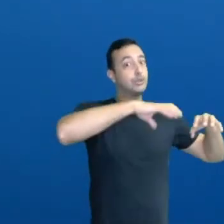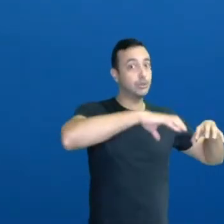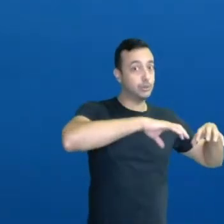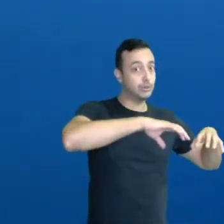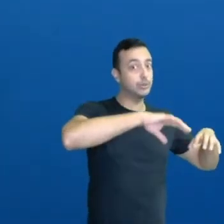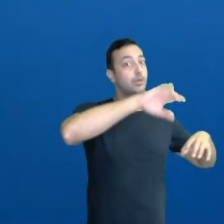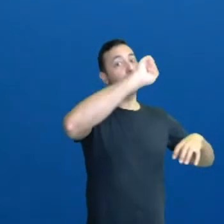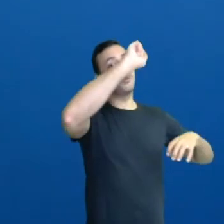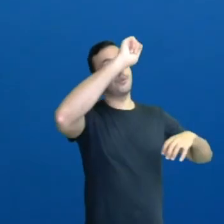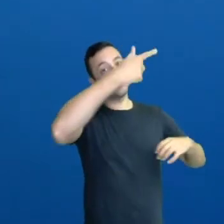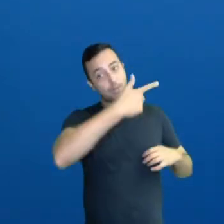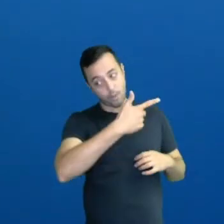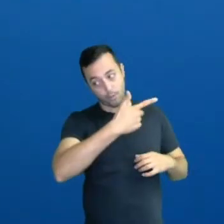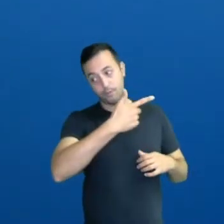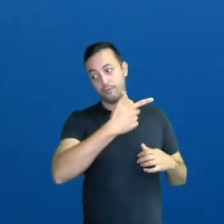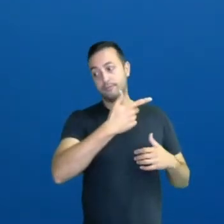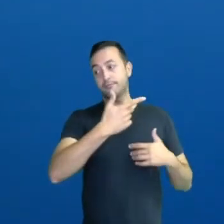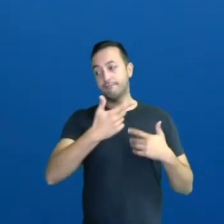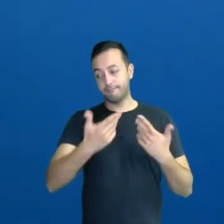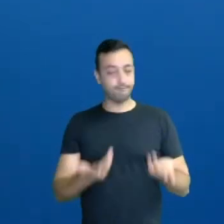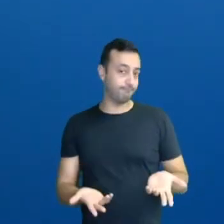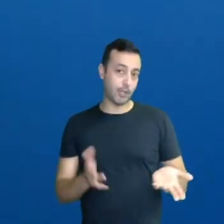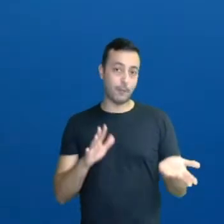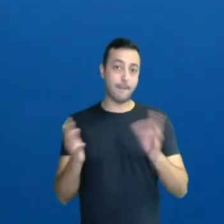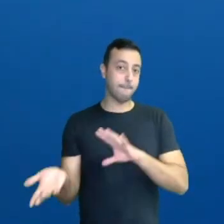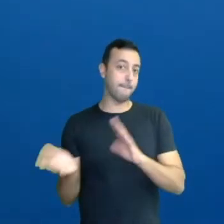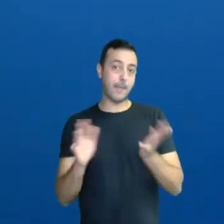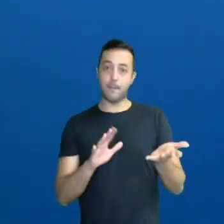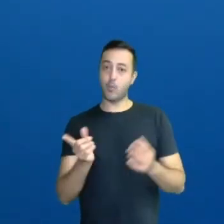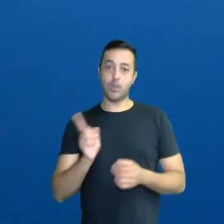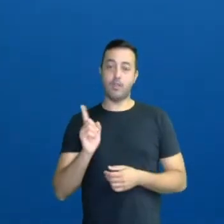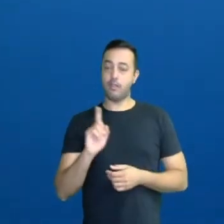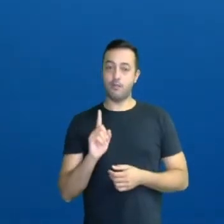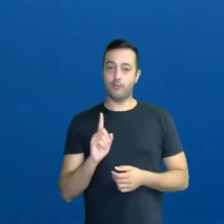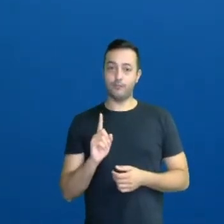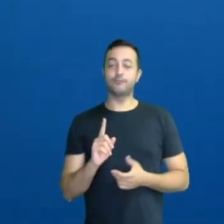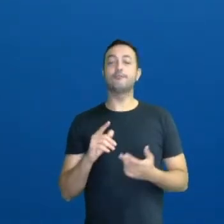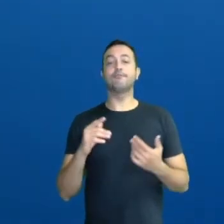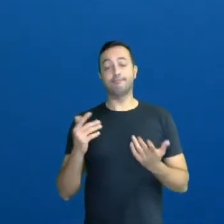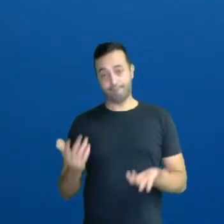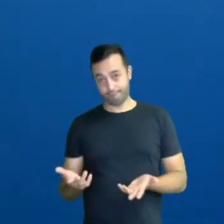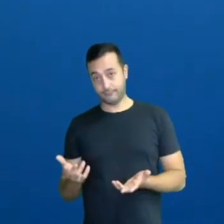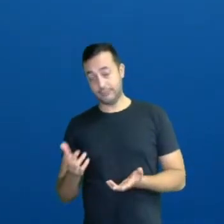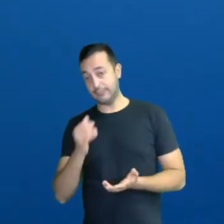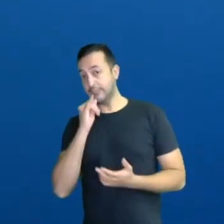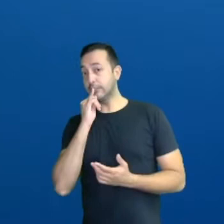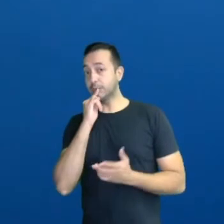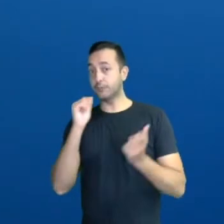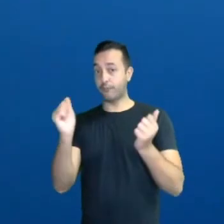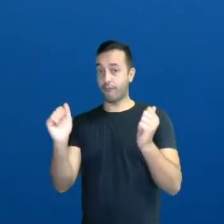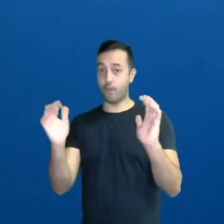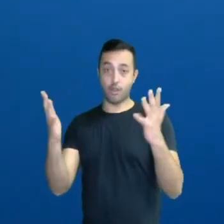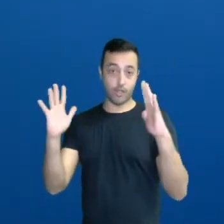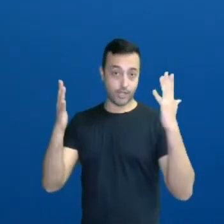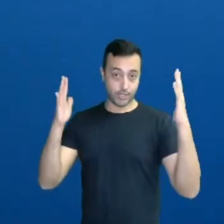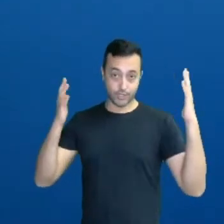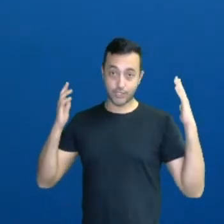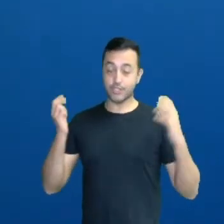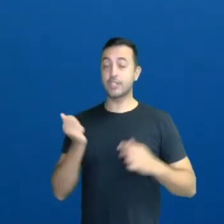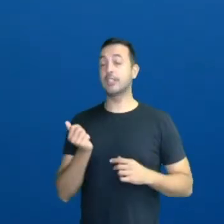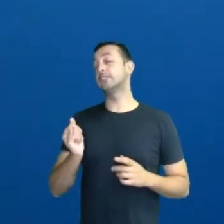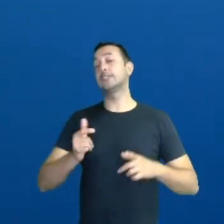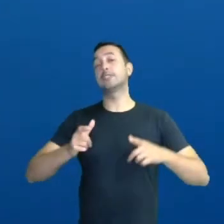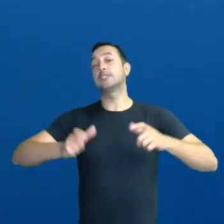estar ensolarado, tá certo? Mas isso não muda a personalidade dele. Ou seja, se é uma floresta amazônica ou se